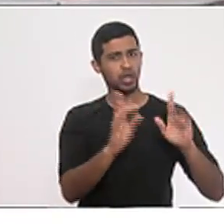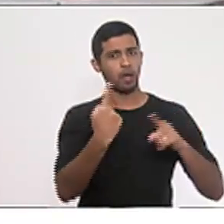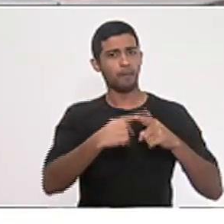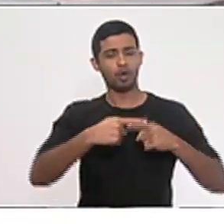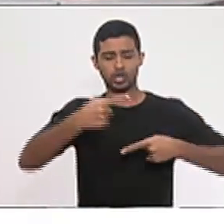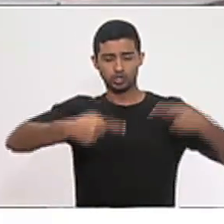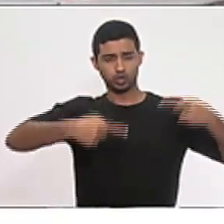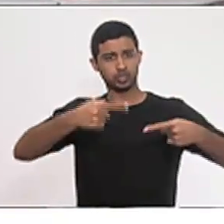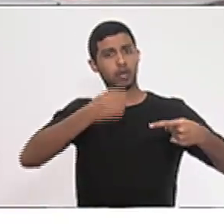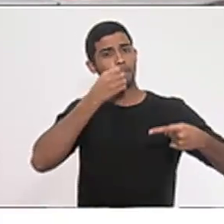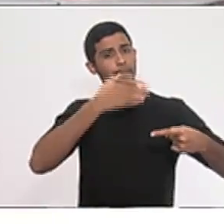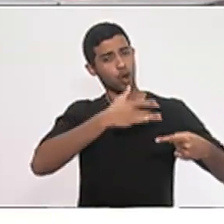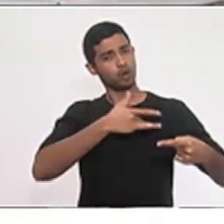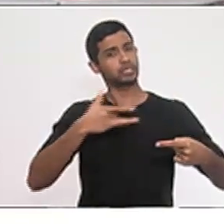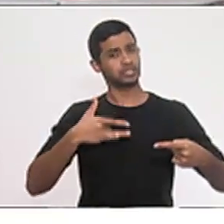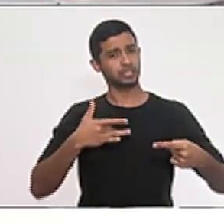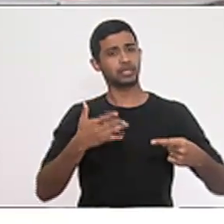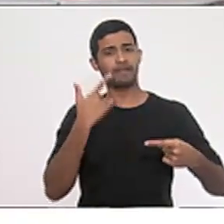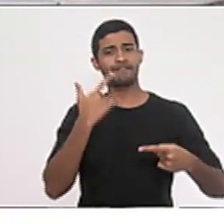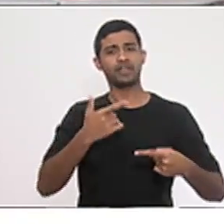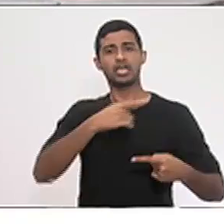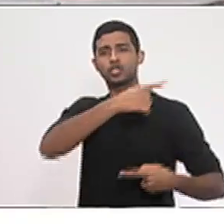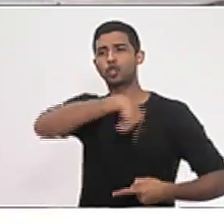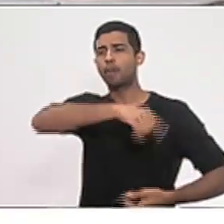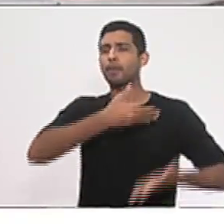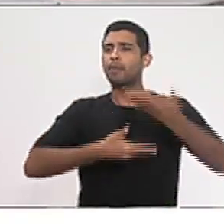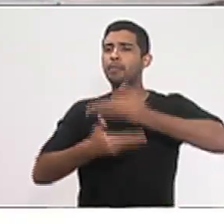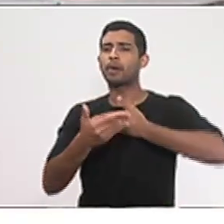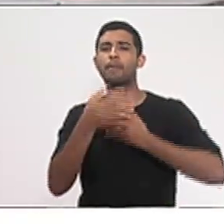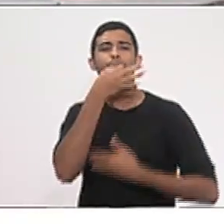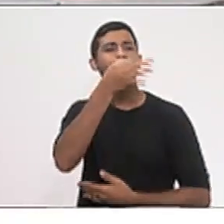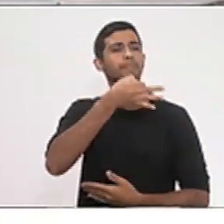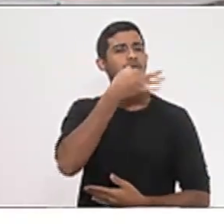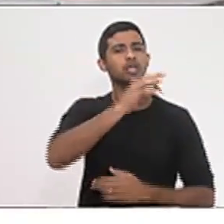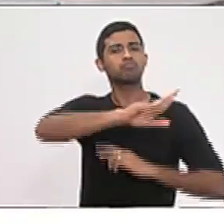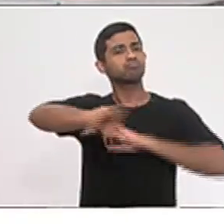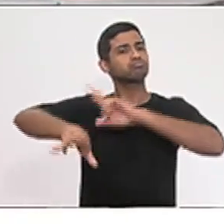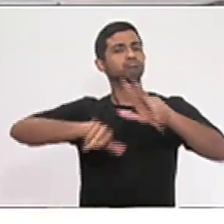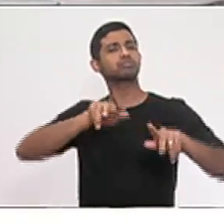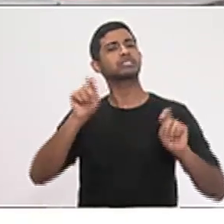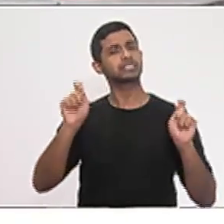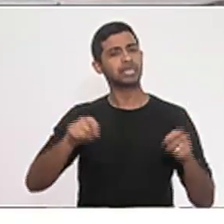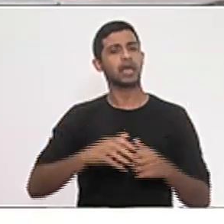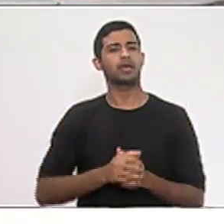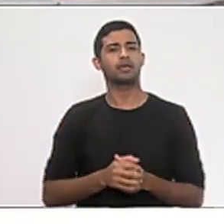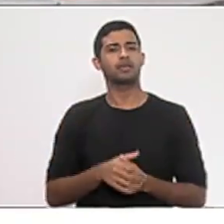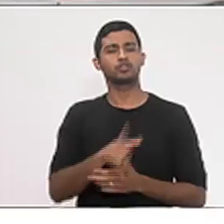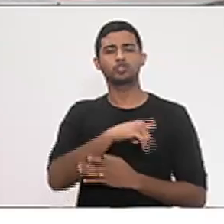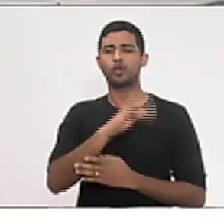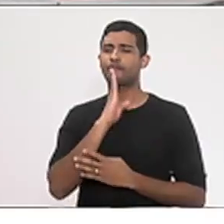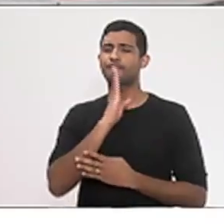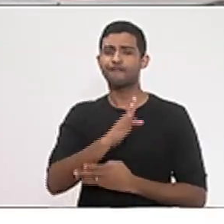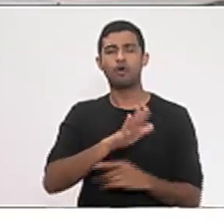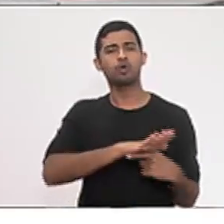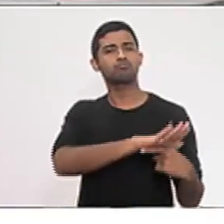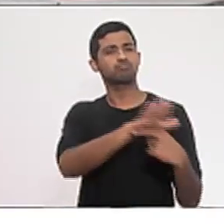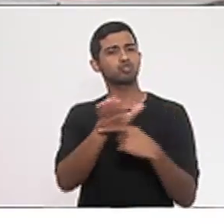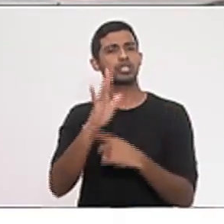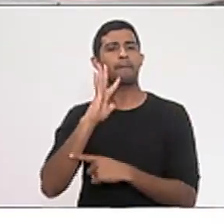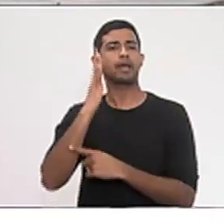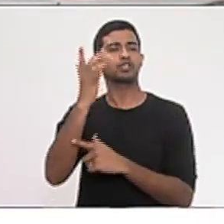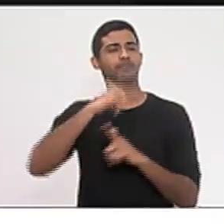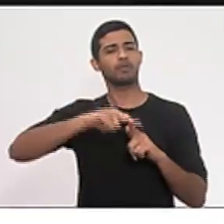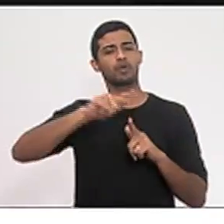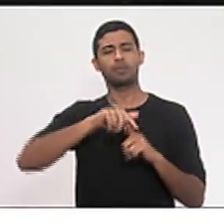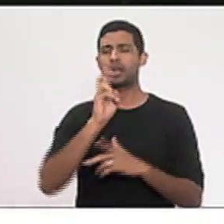é saudável. A troca de ideias e as diferenças de opiniões, quando geradas, visando chegar à melhor solução,